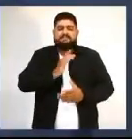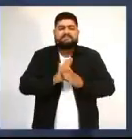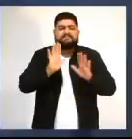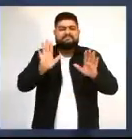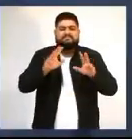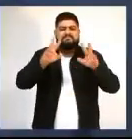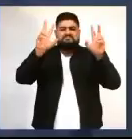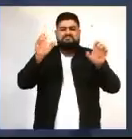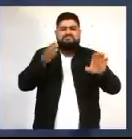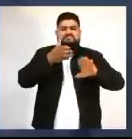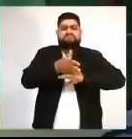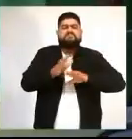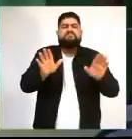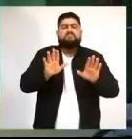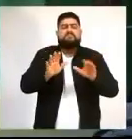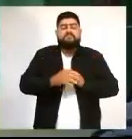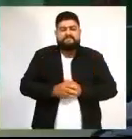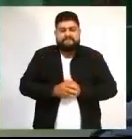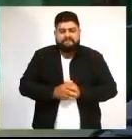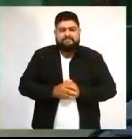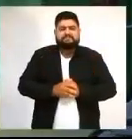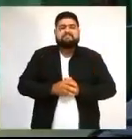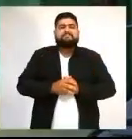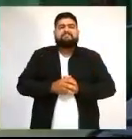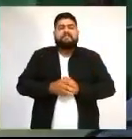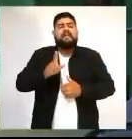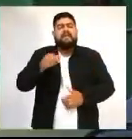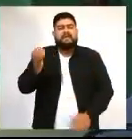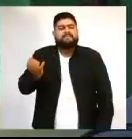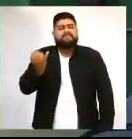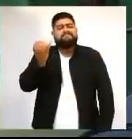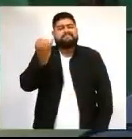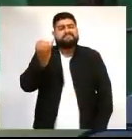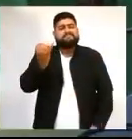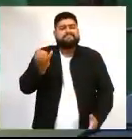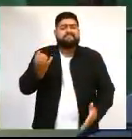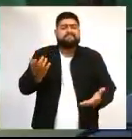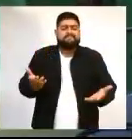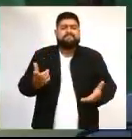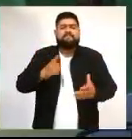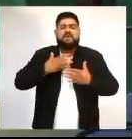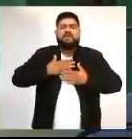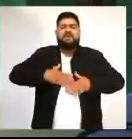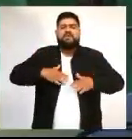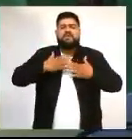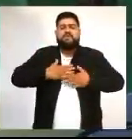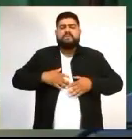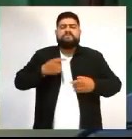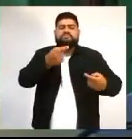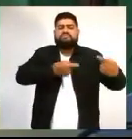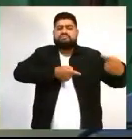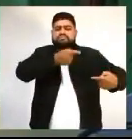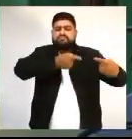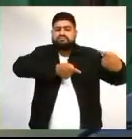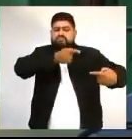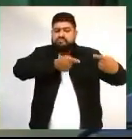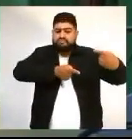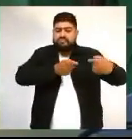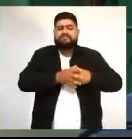nesse tema aí, e eu acho que é importante, né, a gente ter a calma aqui do debate,